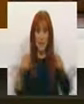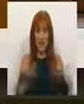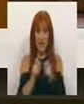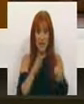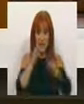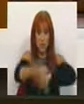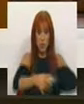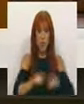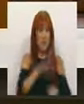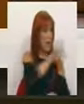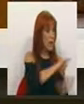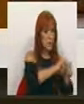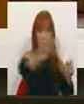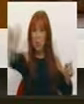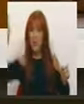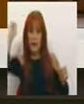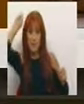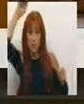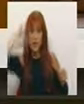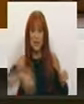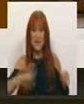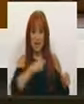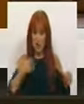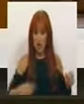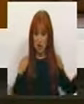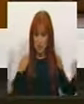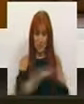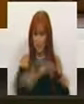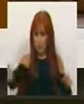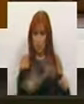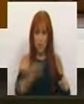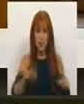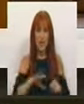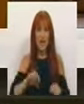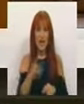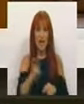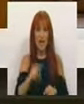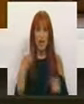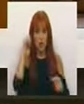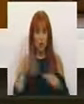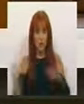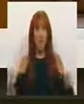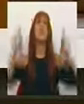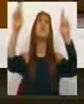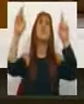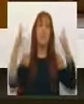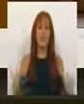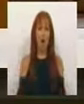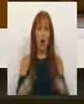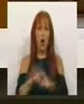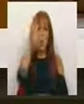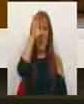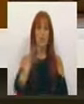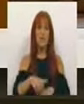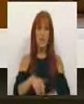direta entre lisboa ea república popular da china e também o chato é para o japão esperemos que desta vez o governo